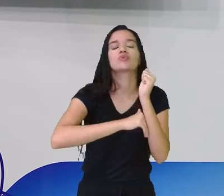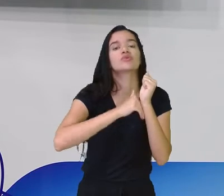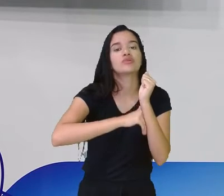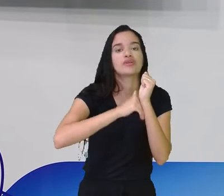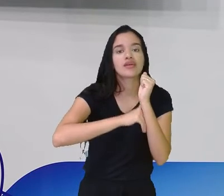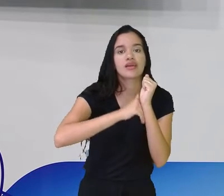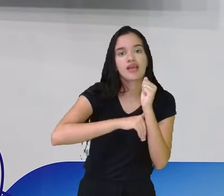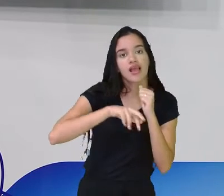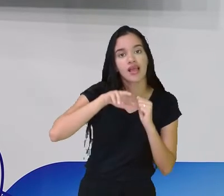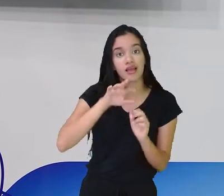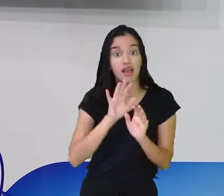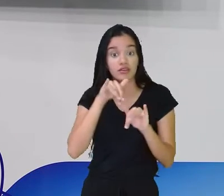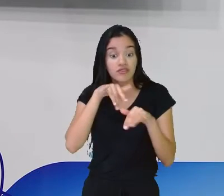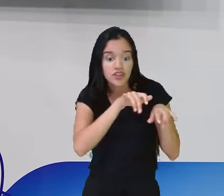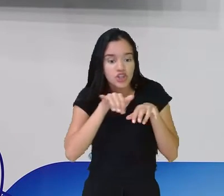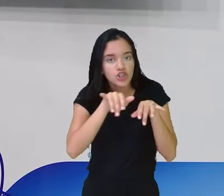REC,